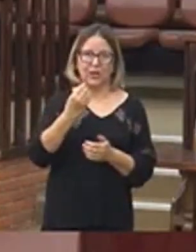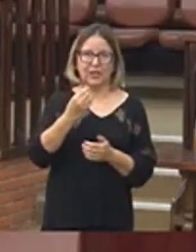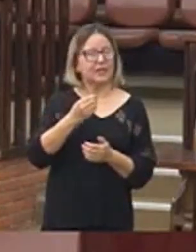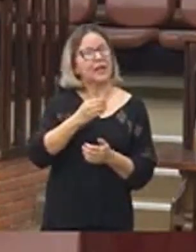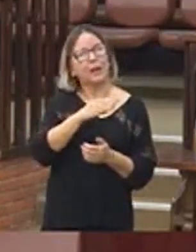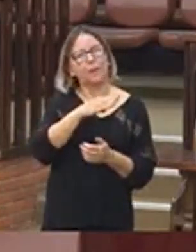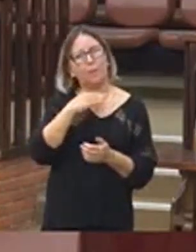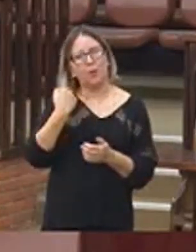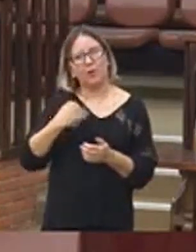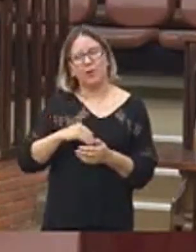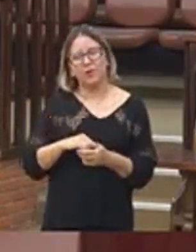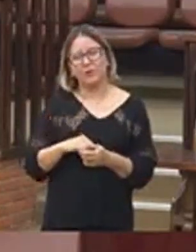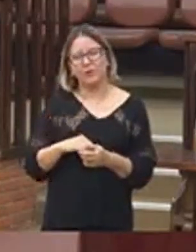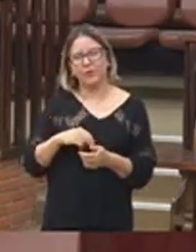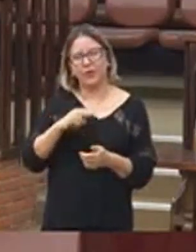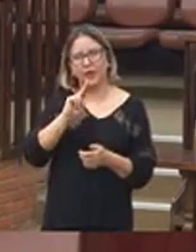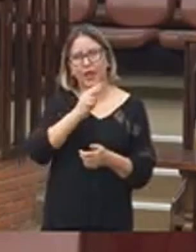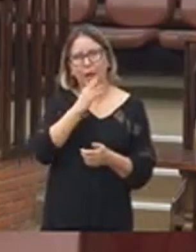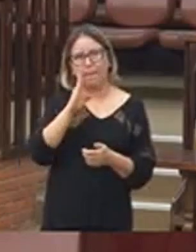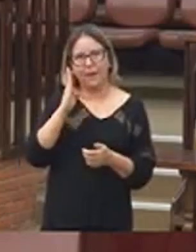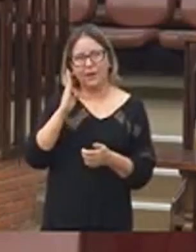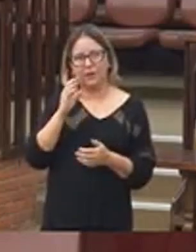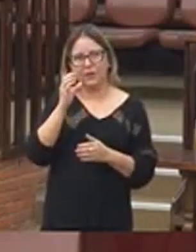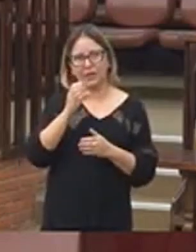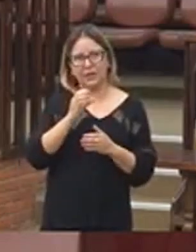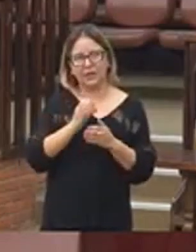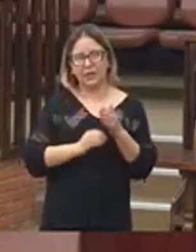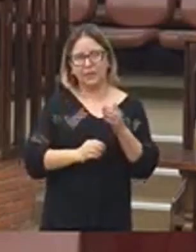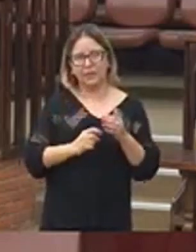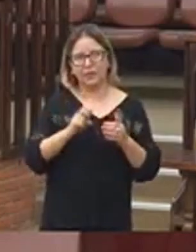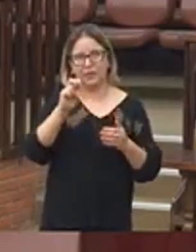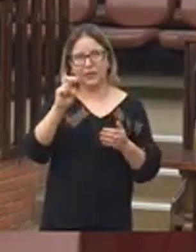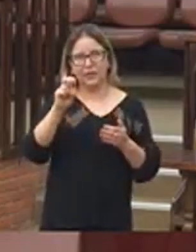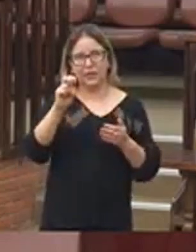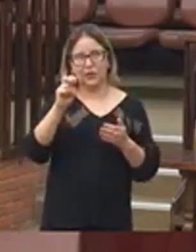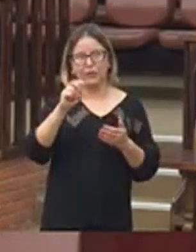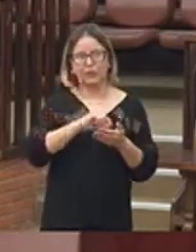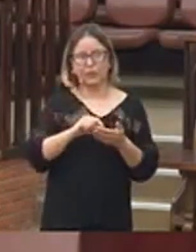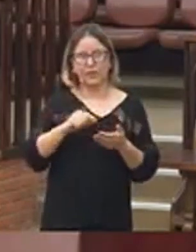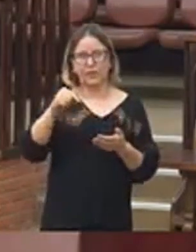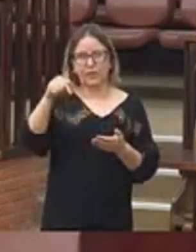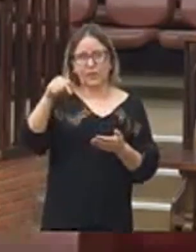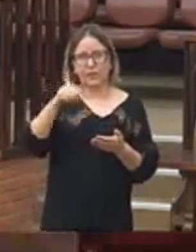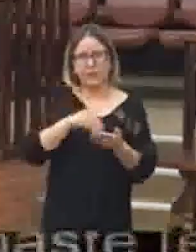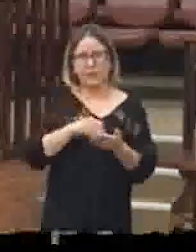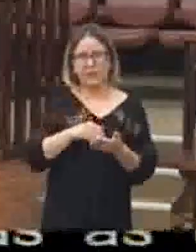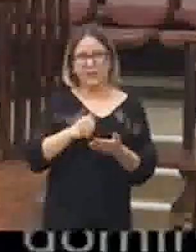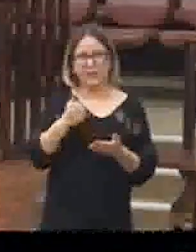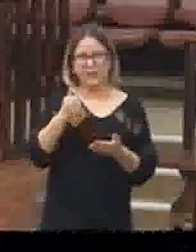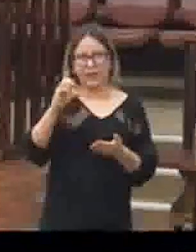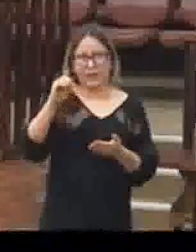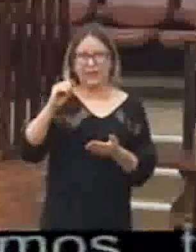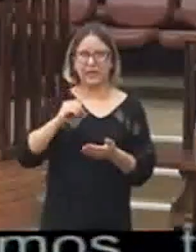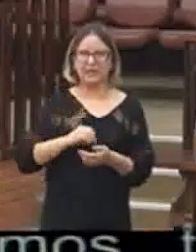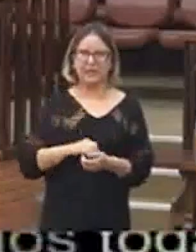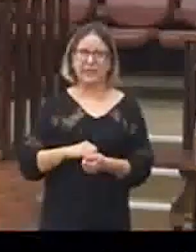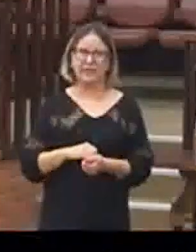Hebreus capítulo 5, 7 a 10.